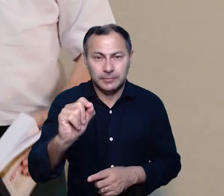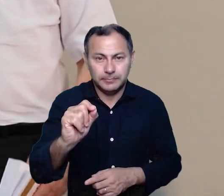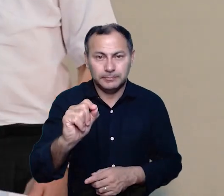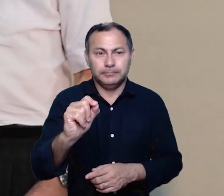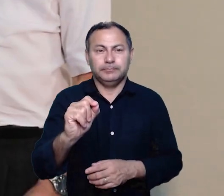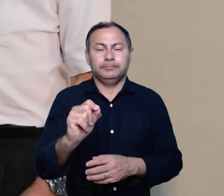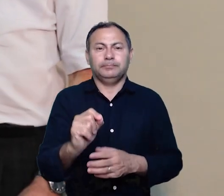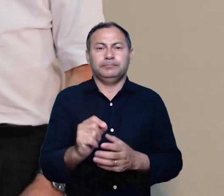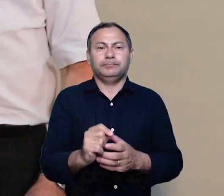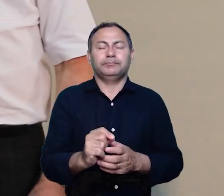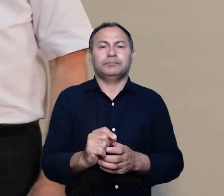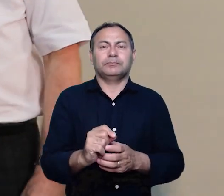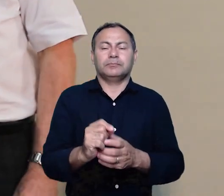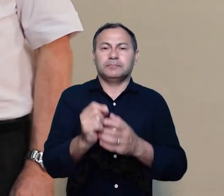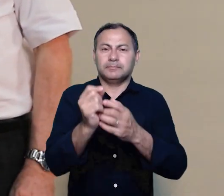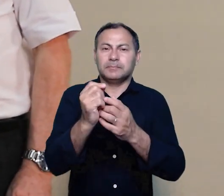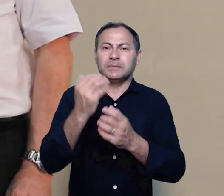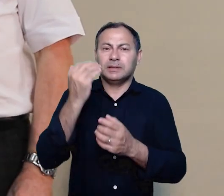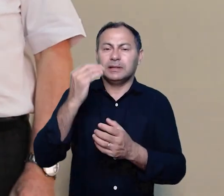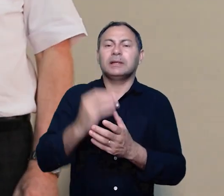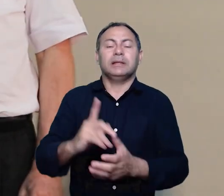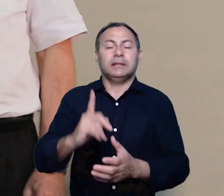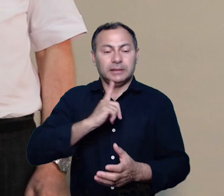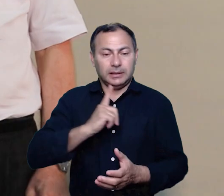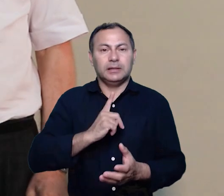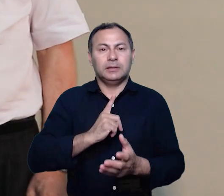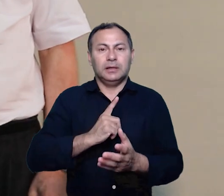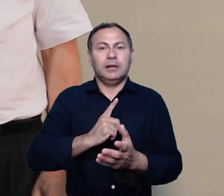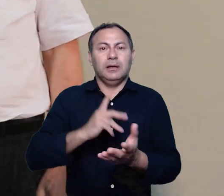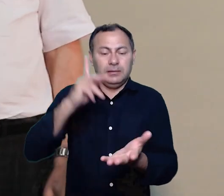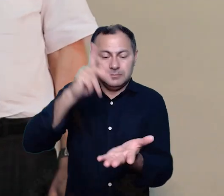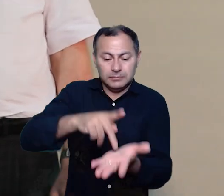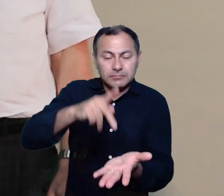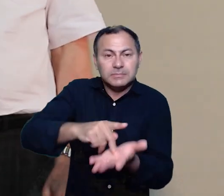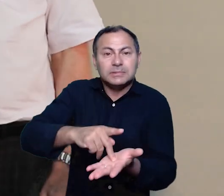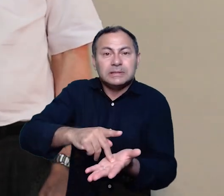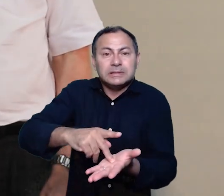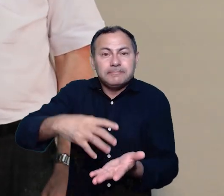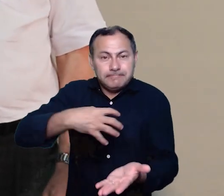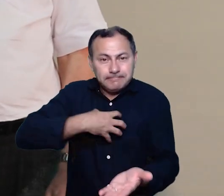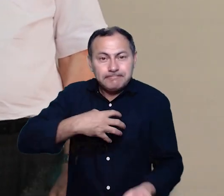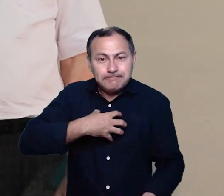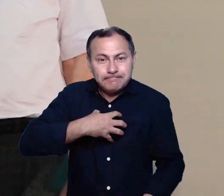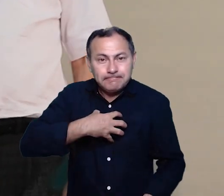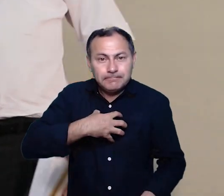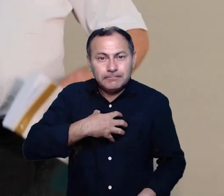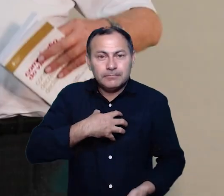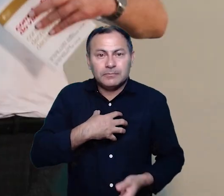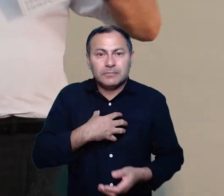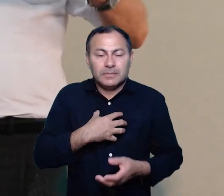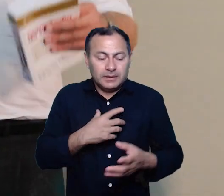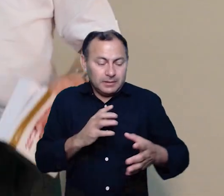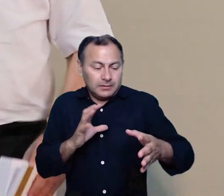o que é dotado de verdades de tal maneira